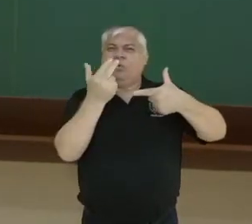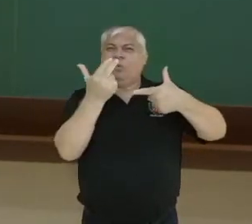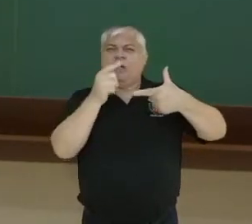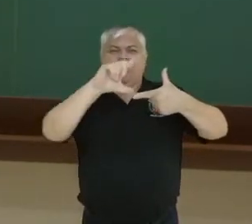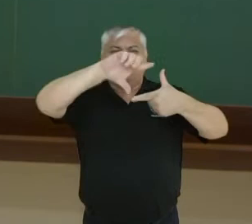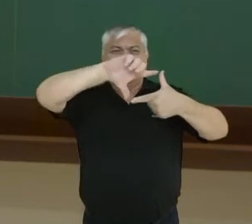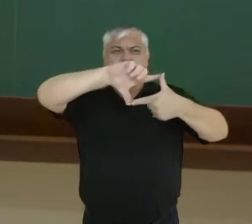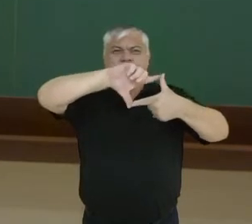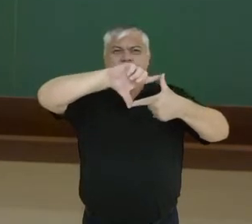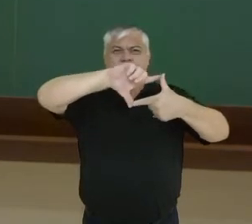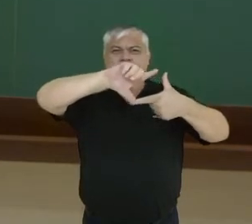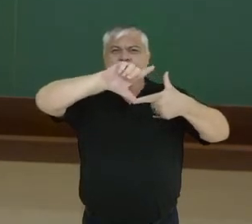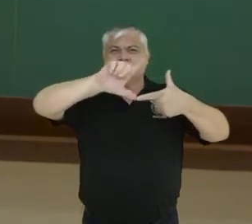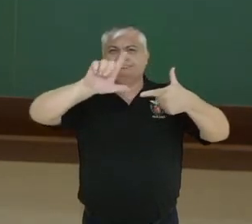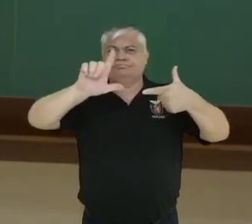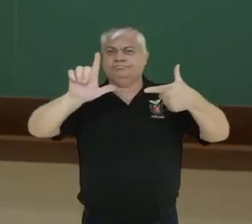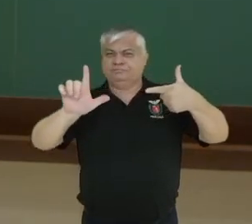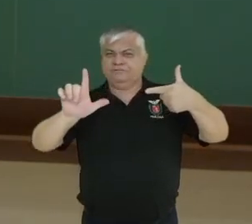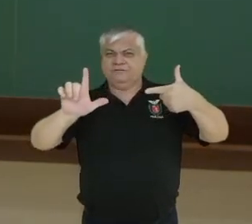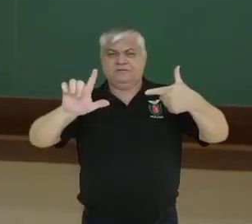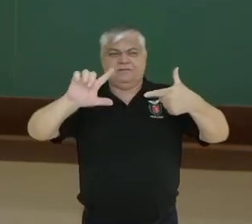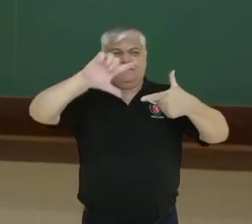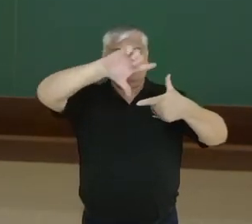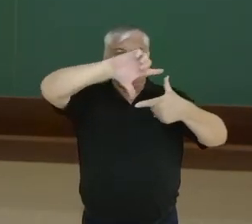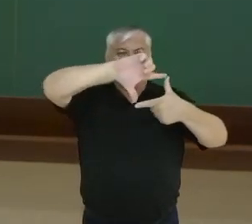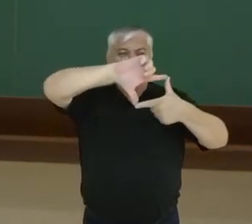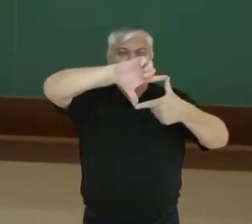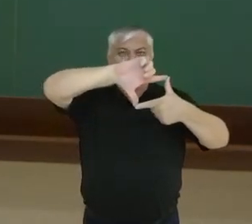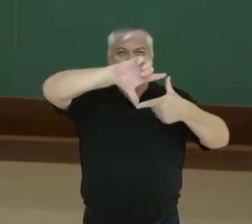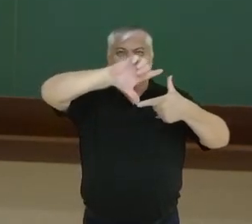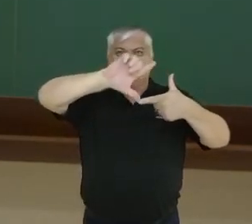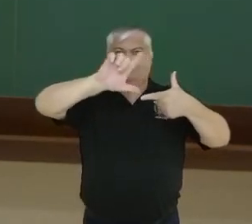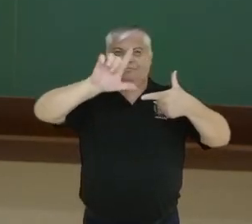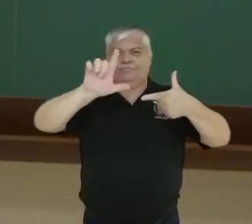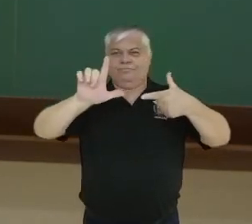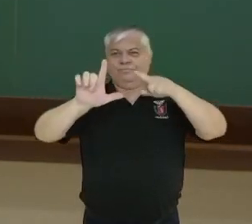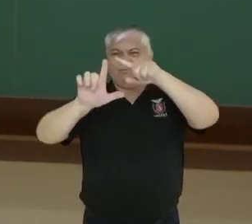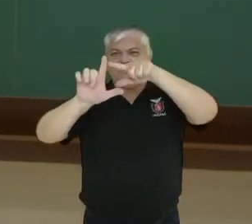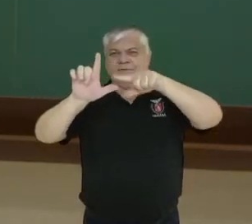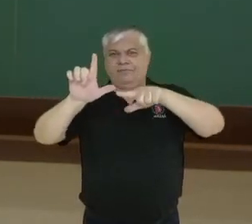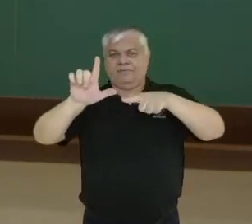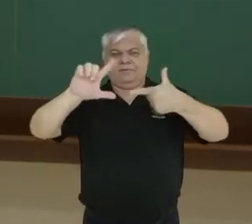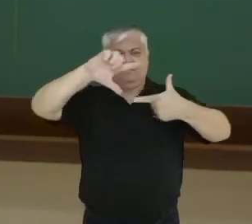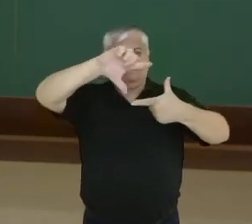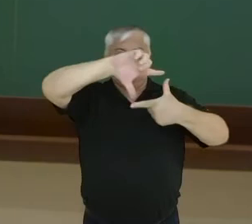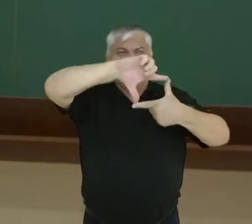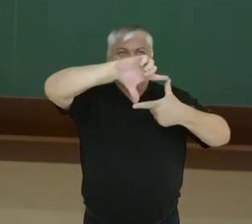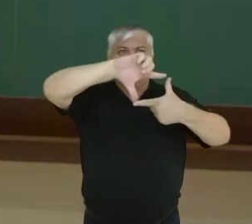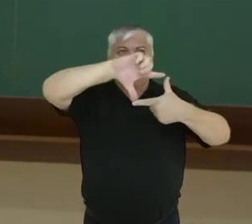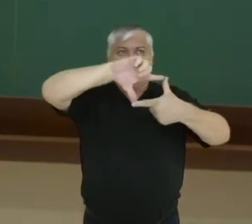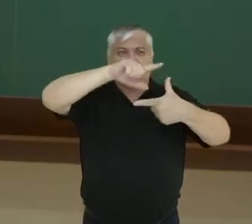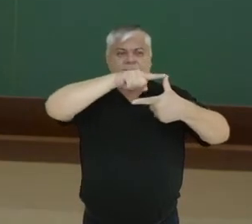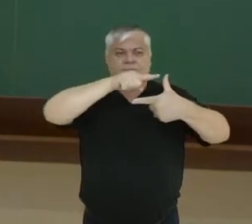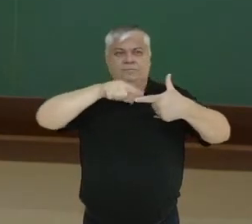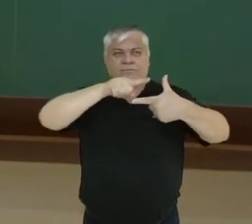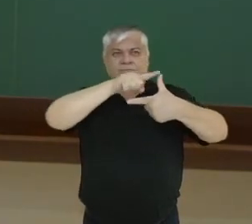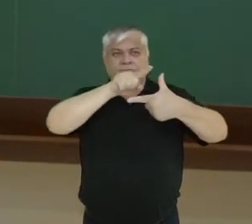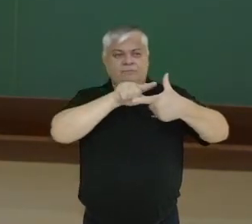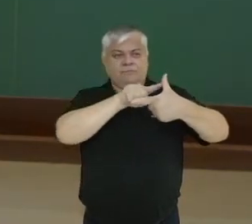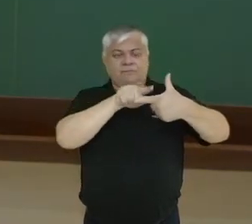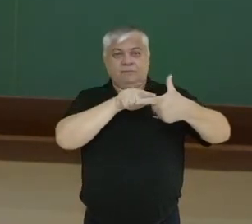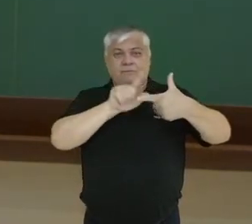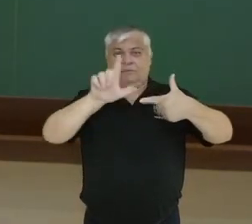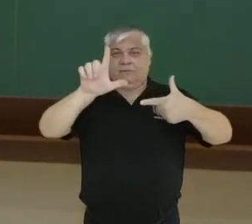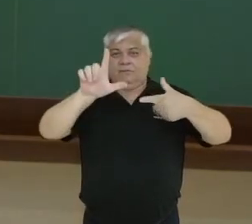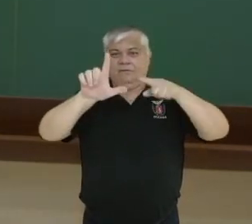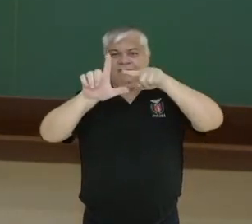no grande e num pedaço dele. Então esse pedaço aqui que eu vou usar é o pedaço da esquerda. Tá vendo o ângulo B amarelinho? Tá aqui, ó.